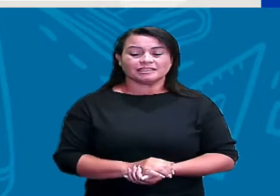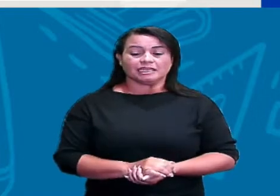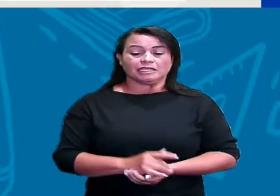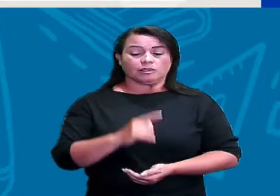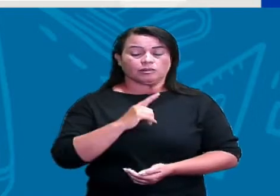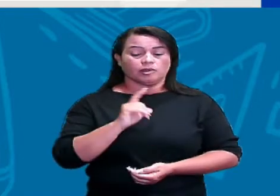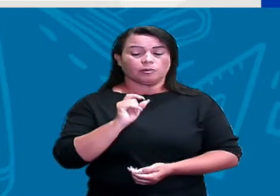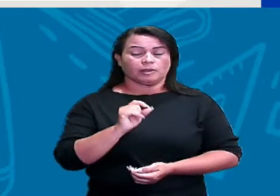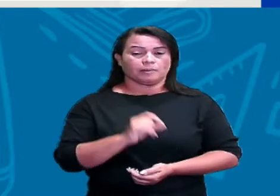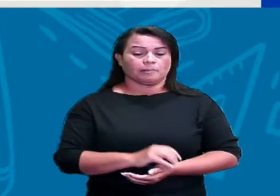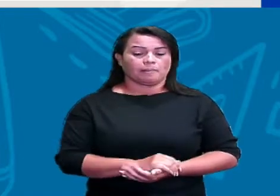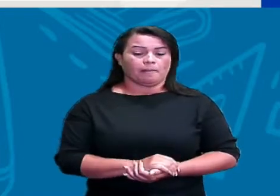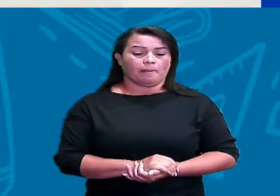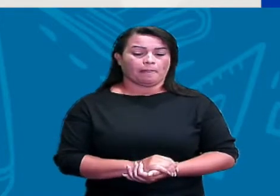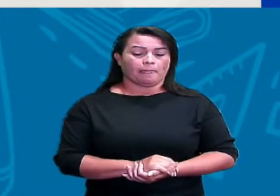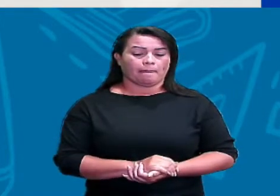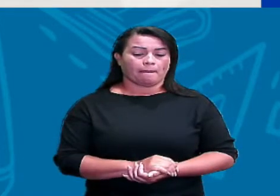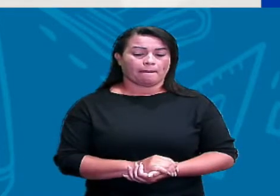tenho aqui.